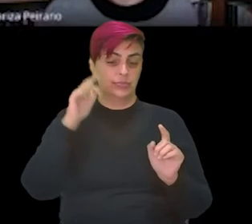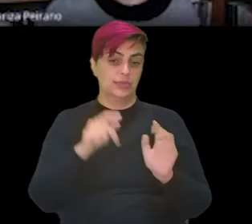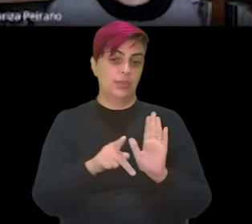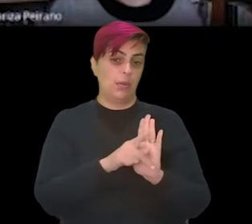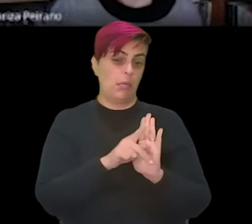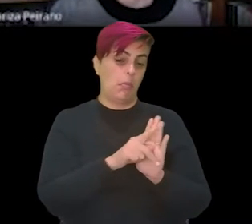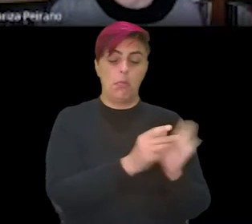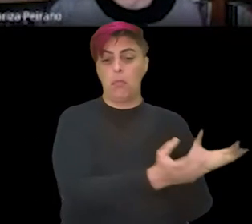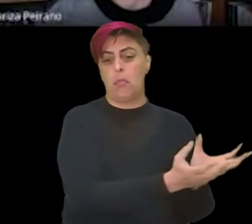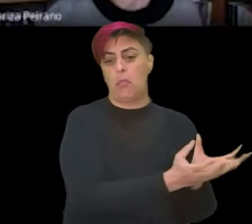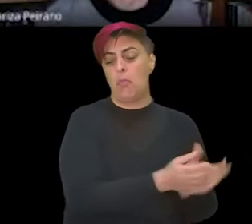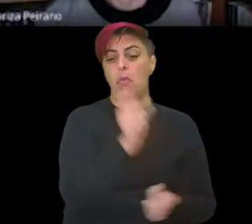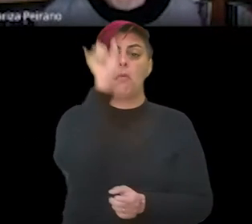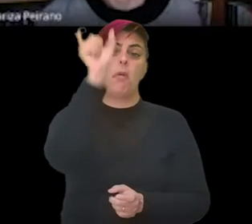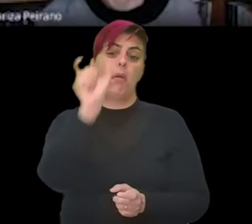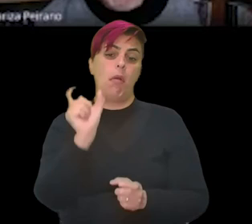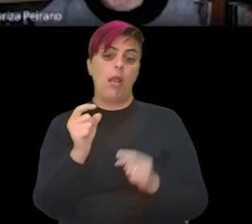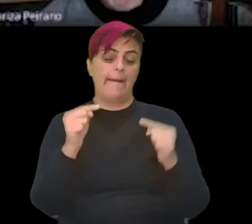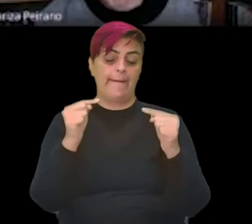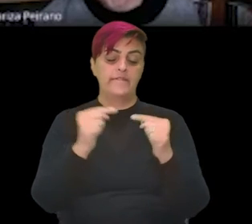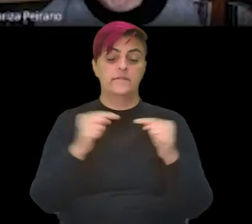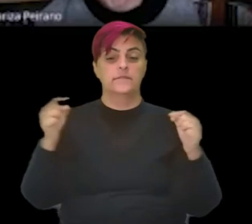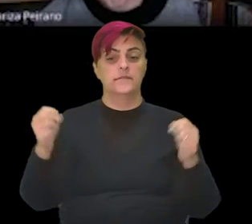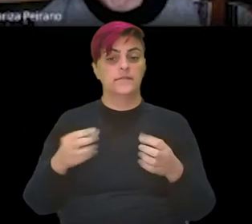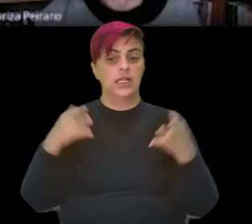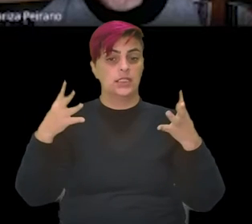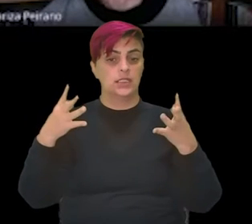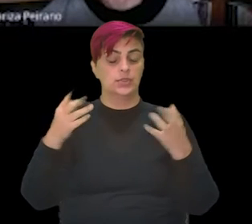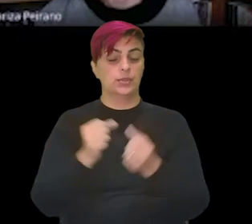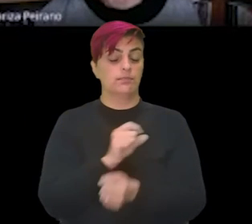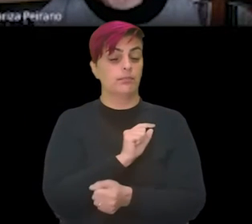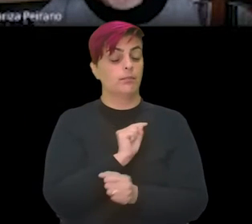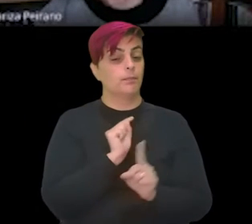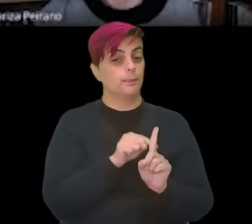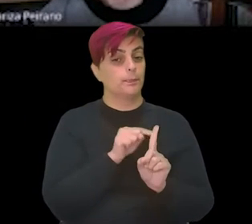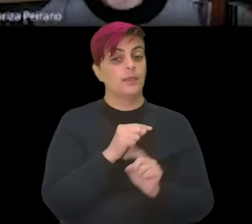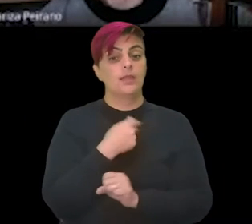das palavras na magia. Ele antecipava